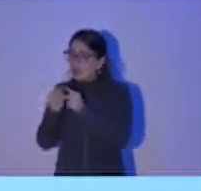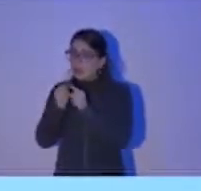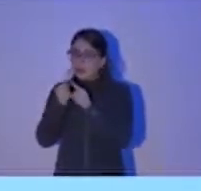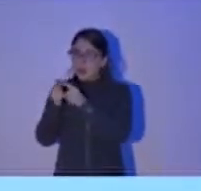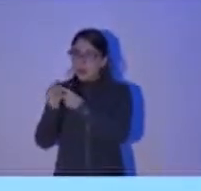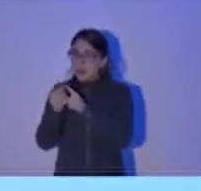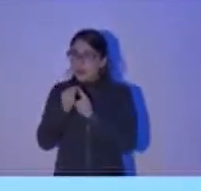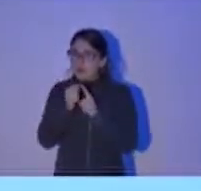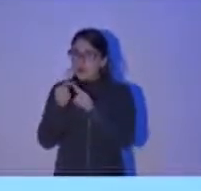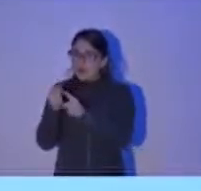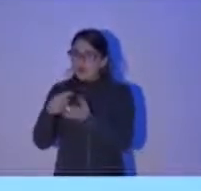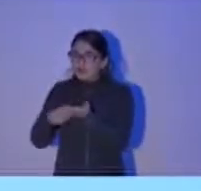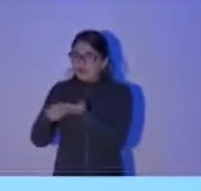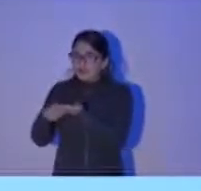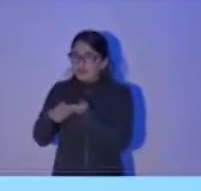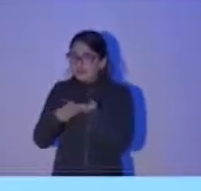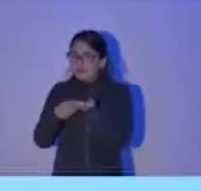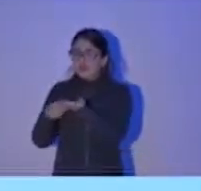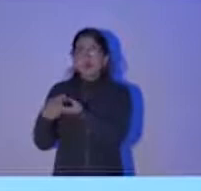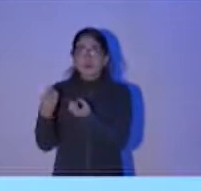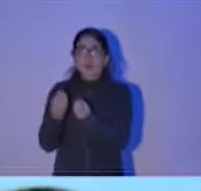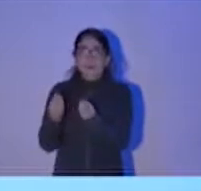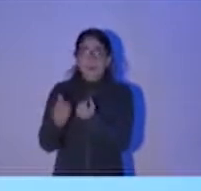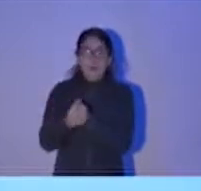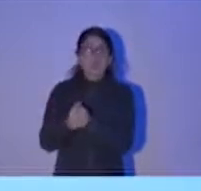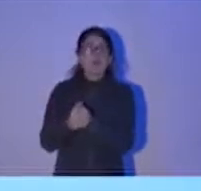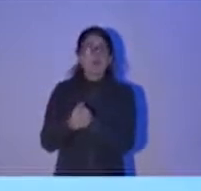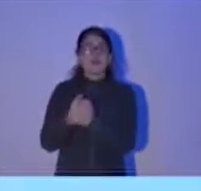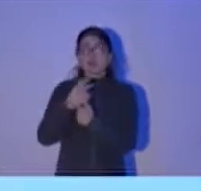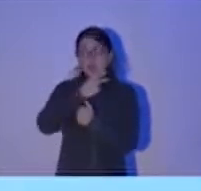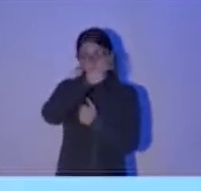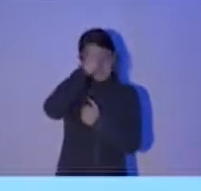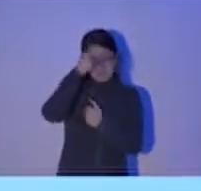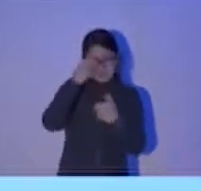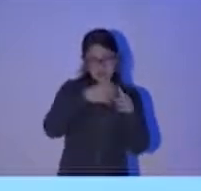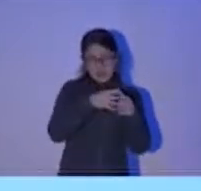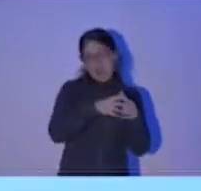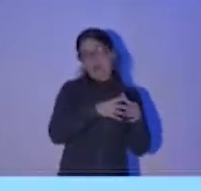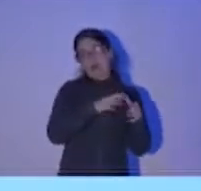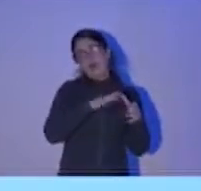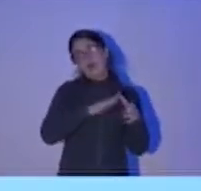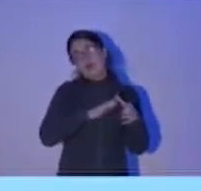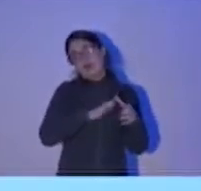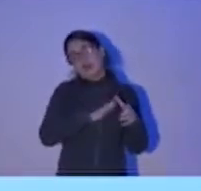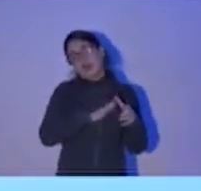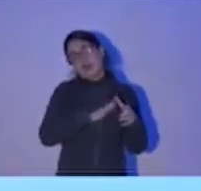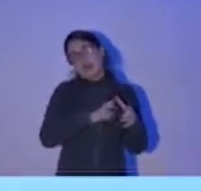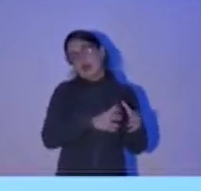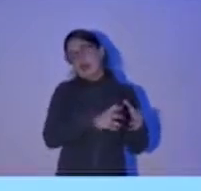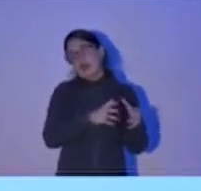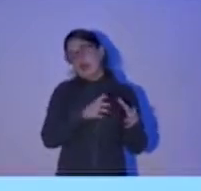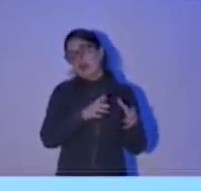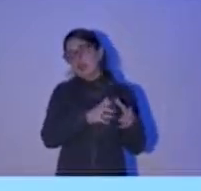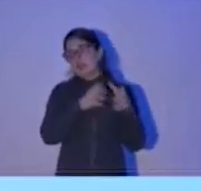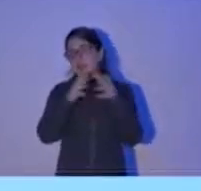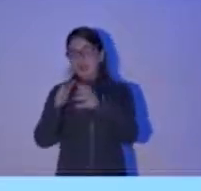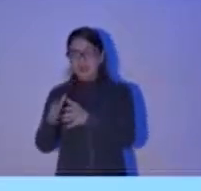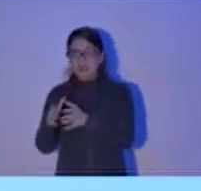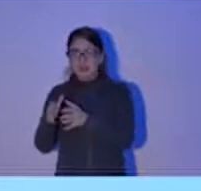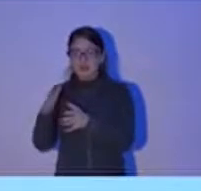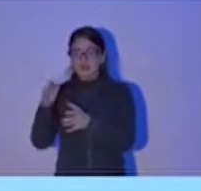Brasil, desde o nível municipal até a gente falar também do alinhamento entre os